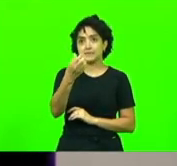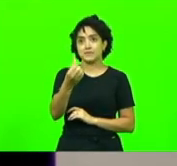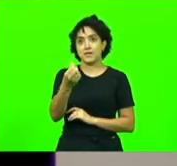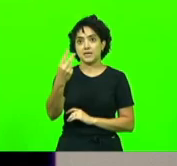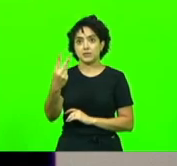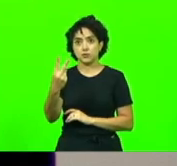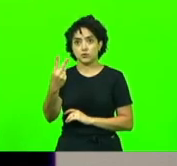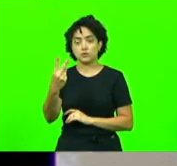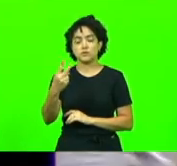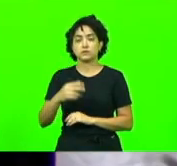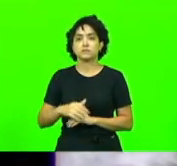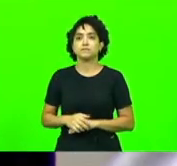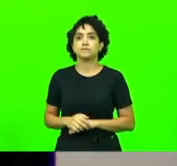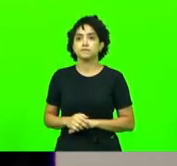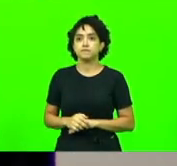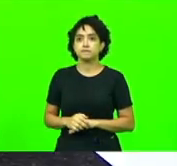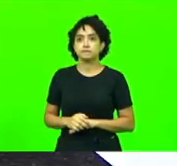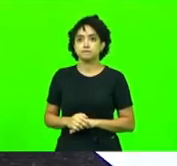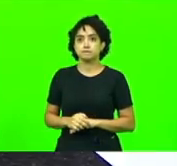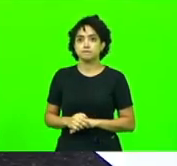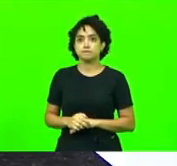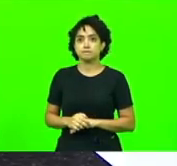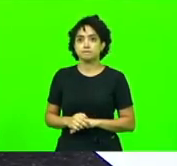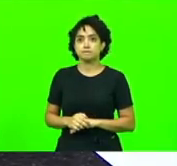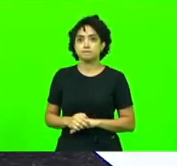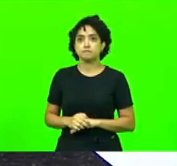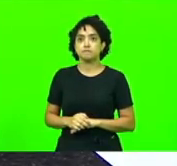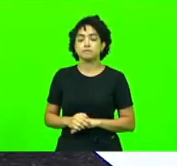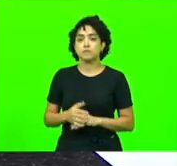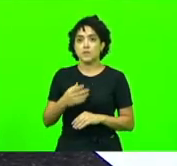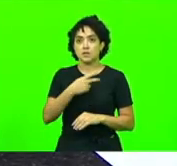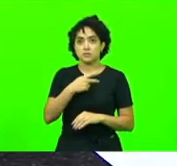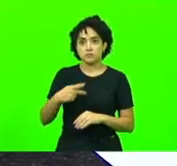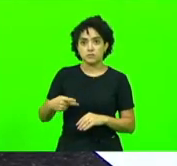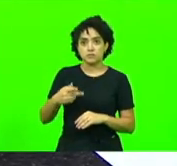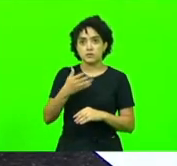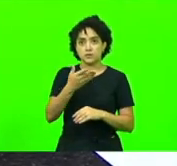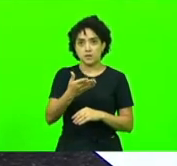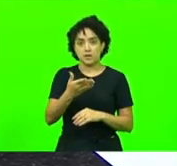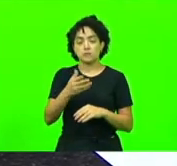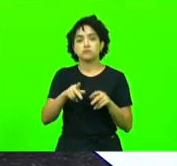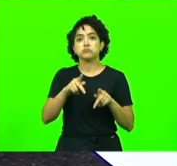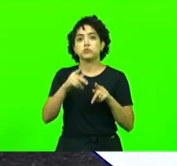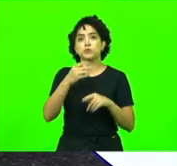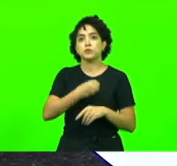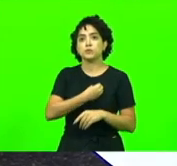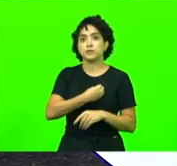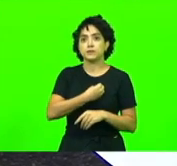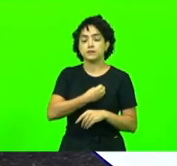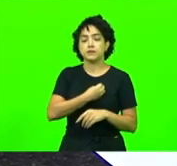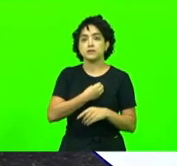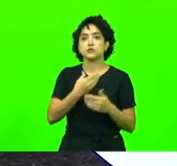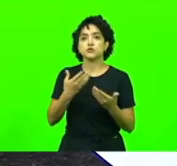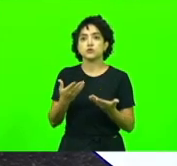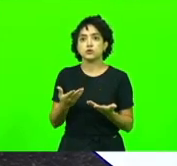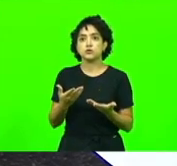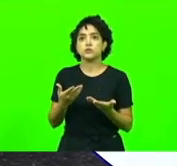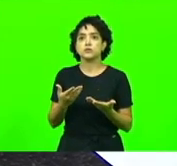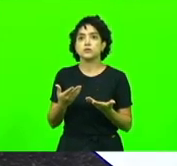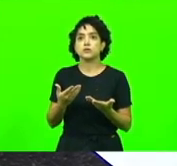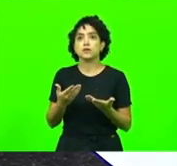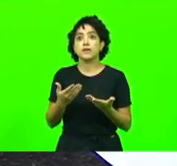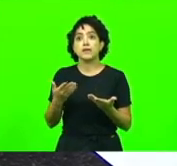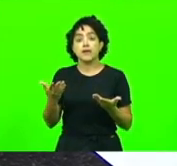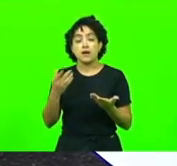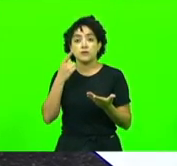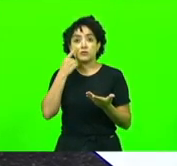362.2/2020. Com a palavra, deputado. Senhores deputados, público presente, quem nos acompanha pela TVA, realmente nós estamos